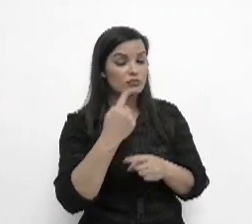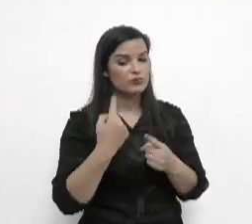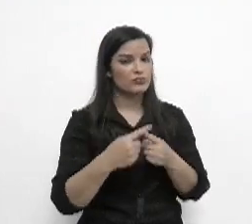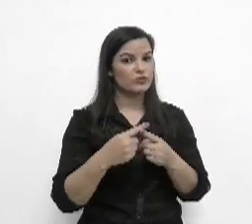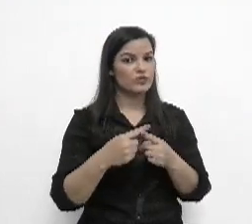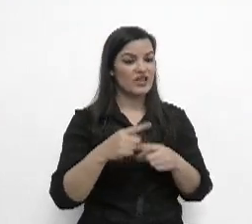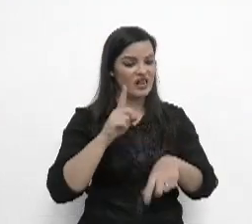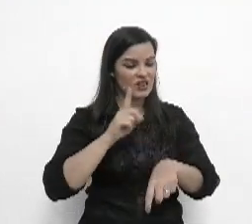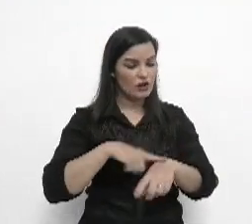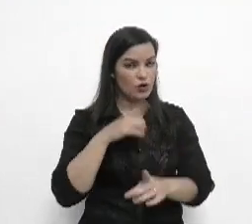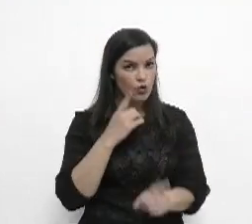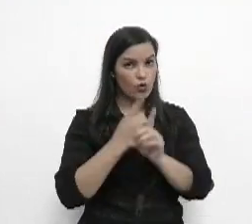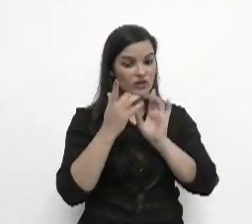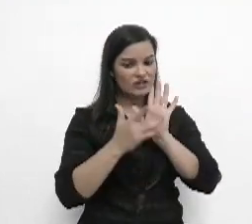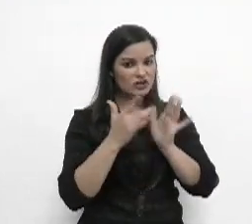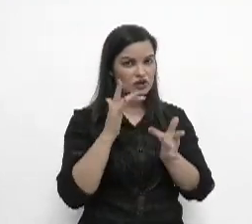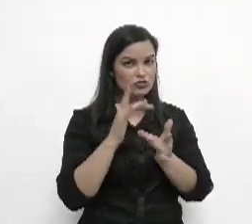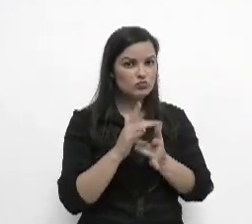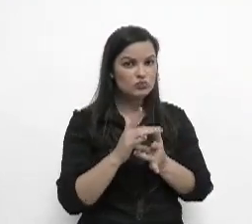Senhor?